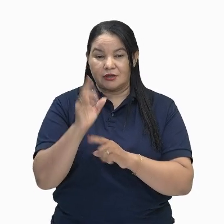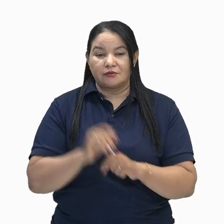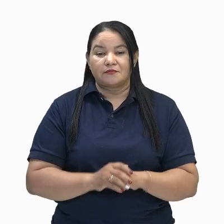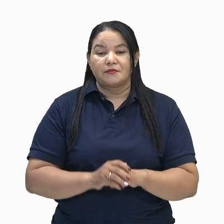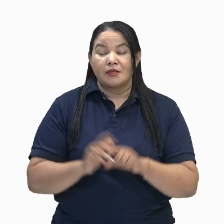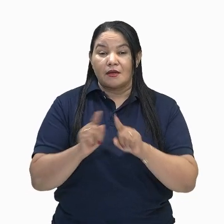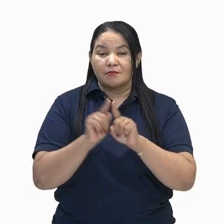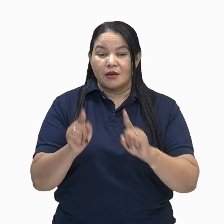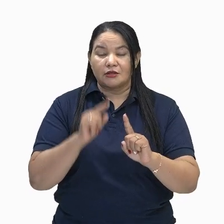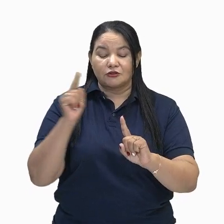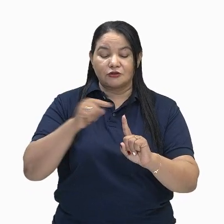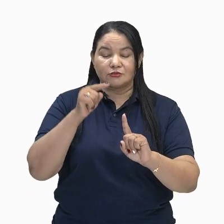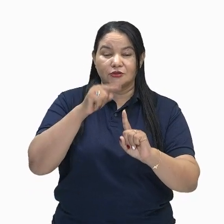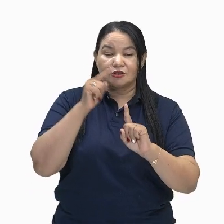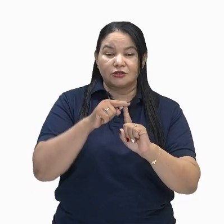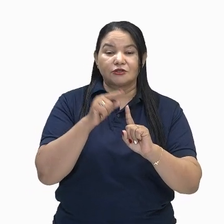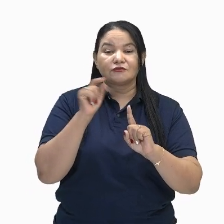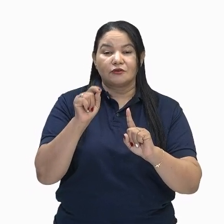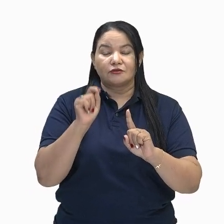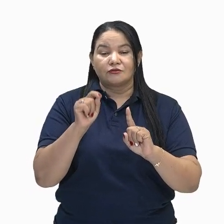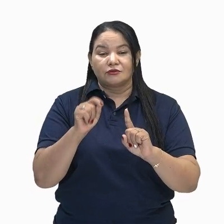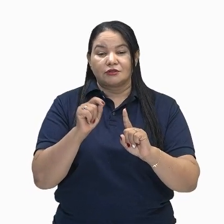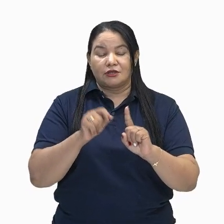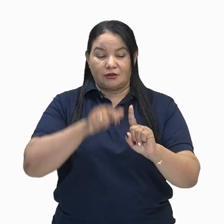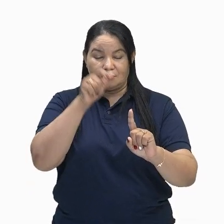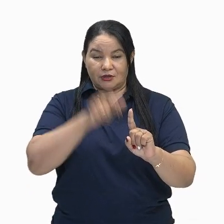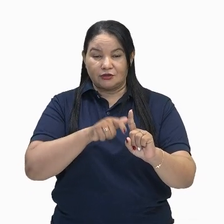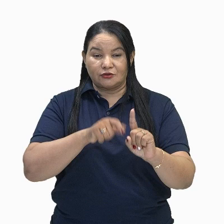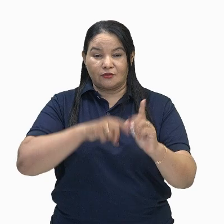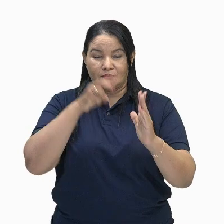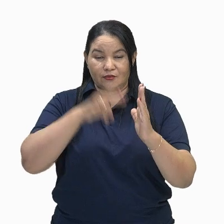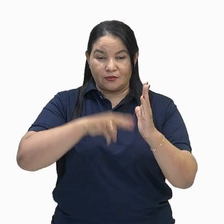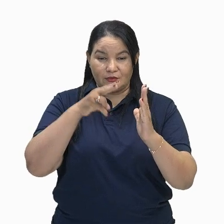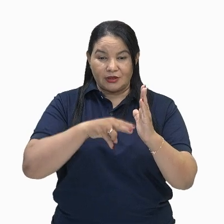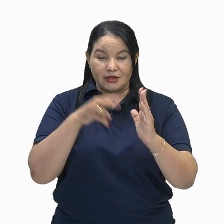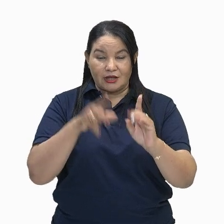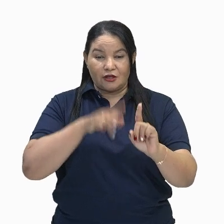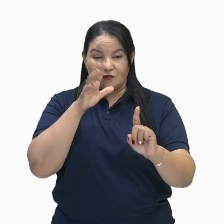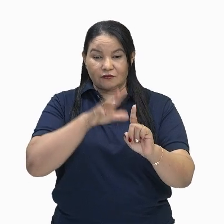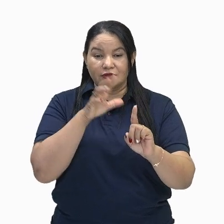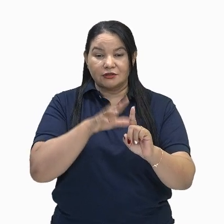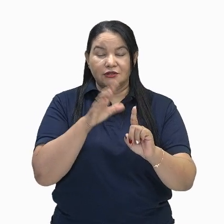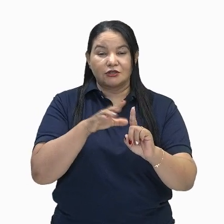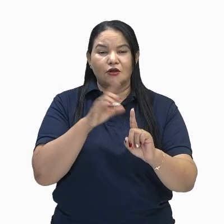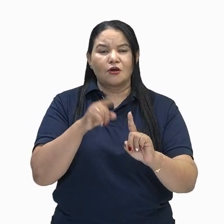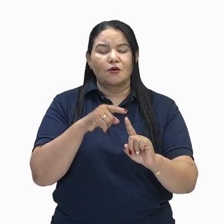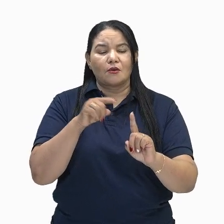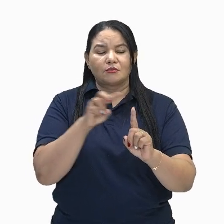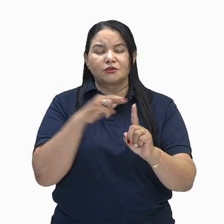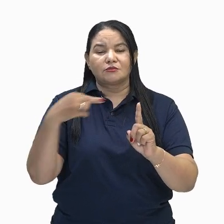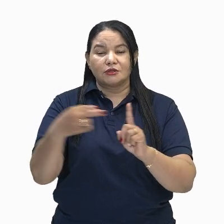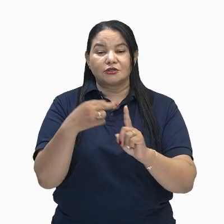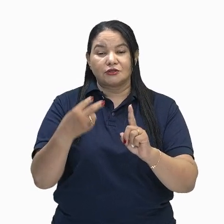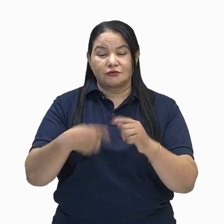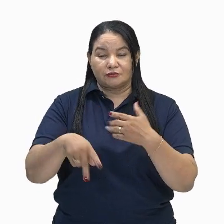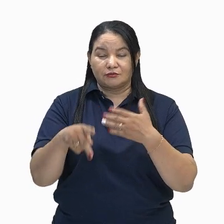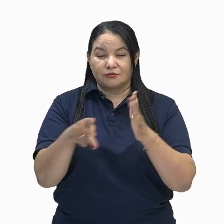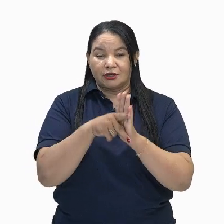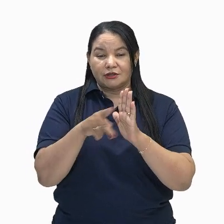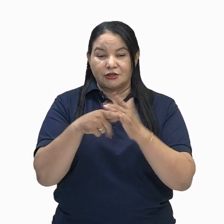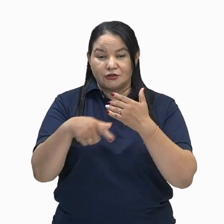seu objetivo é convencer o leitor sobre um ponto de vista do autor. Observe que aqui tem dois pontos importantíssimos: o